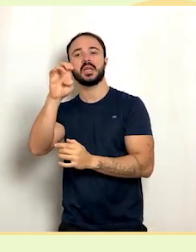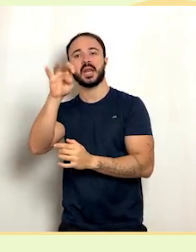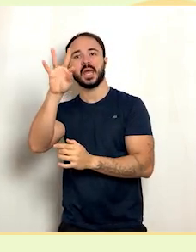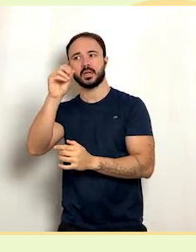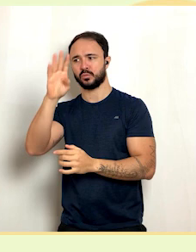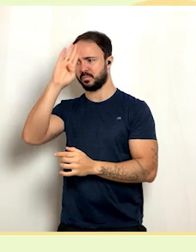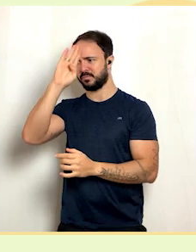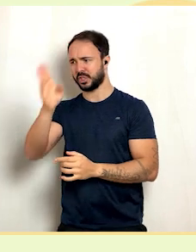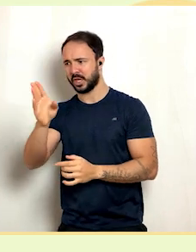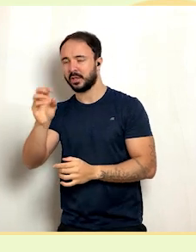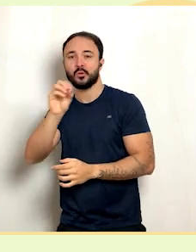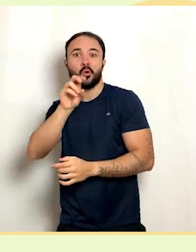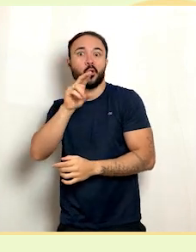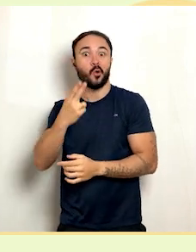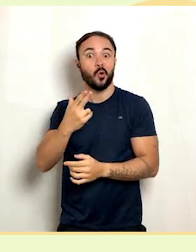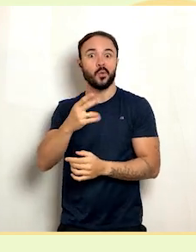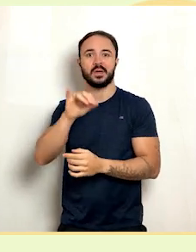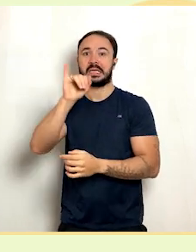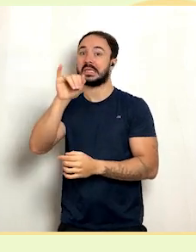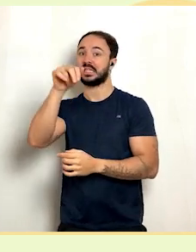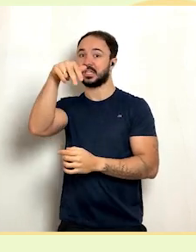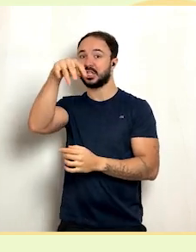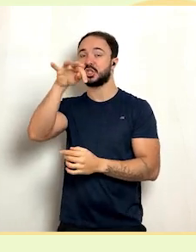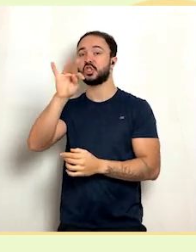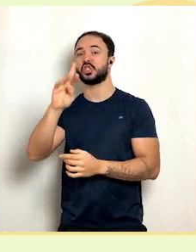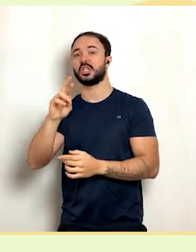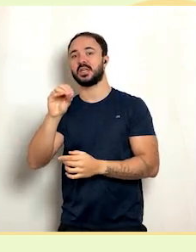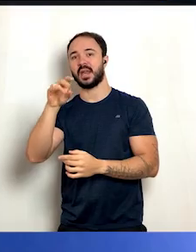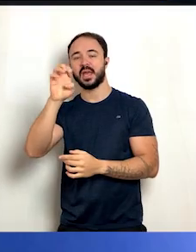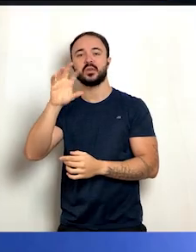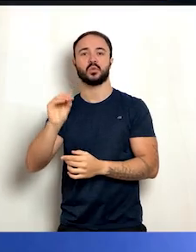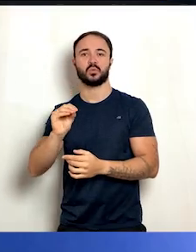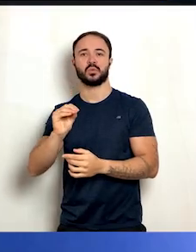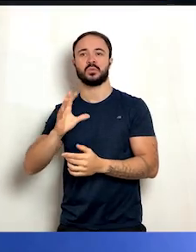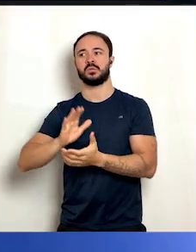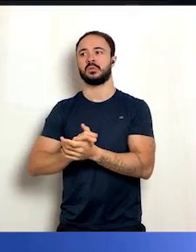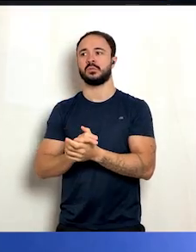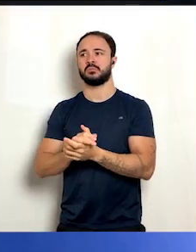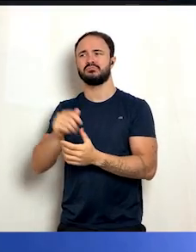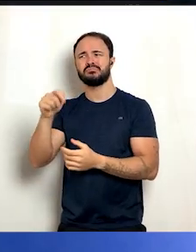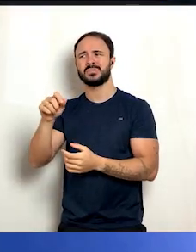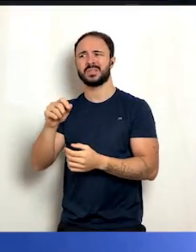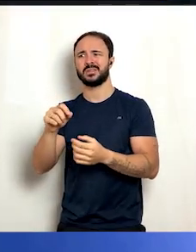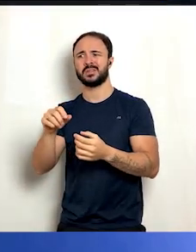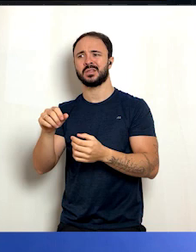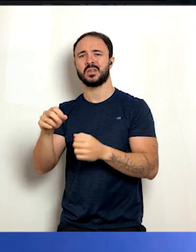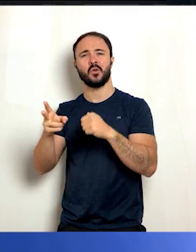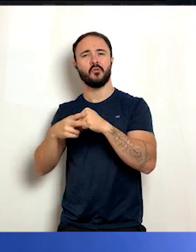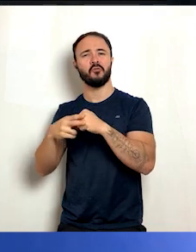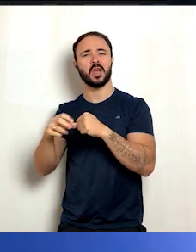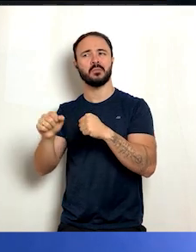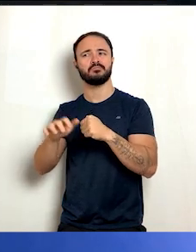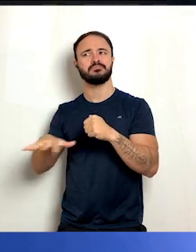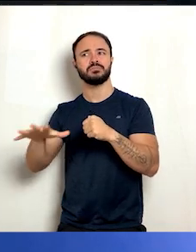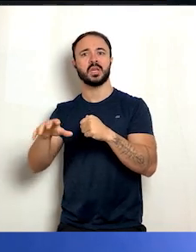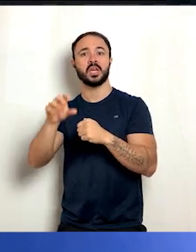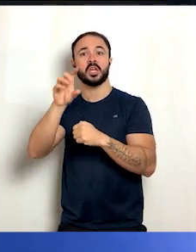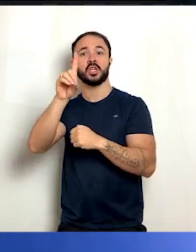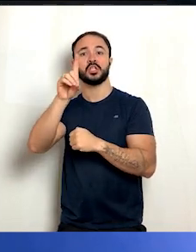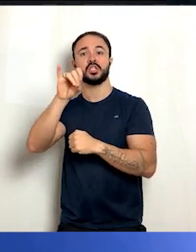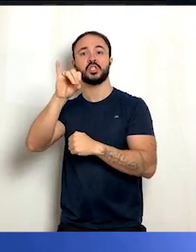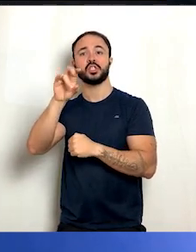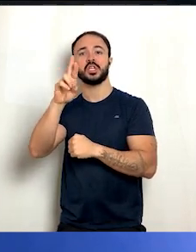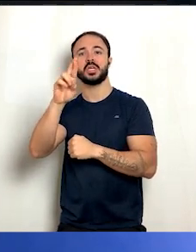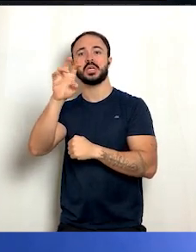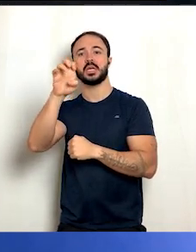transitivos diretos e indiretos, que é o que a gente chama de bitransitivos. Os verbos transitivos diretos são os verbos